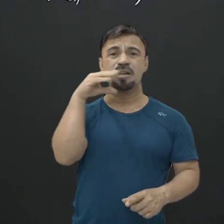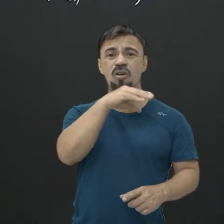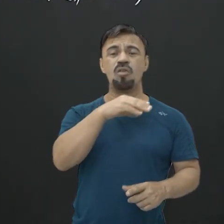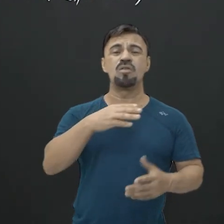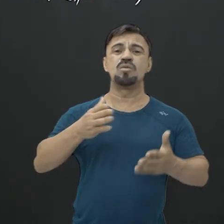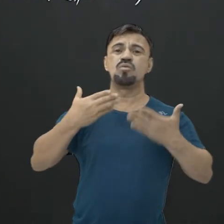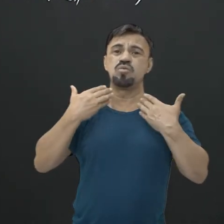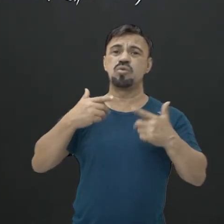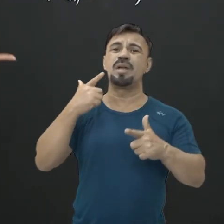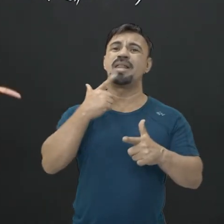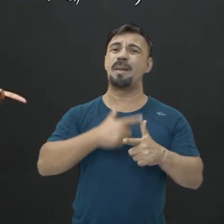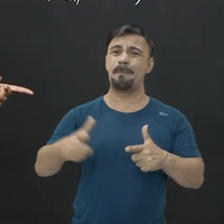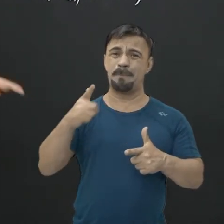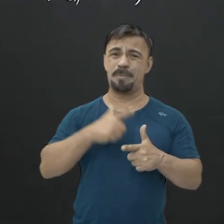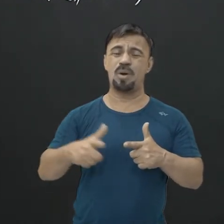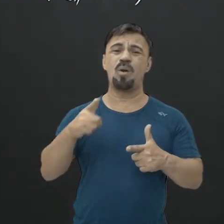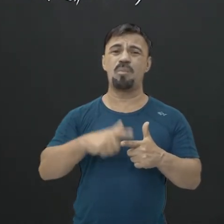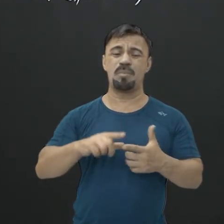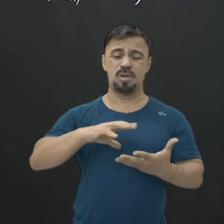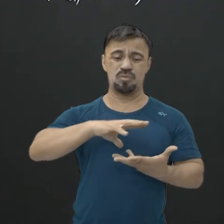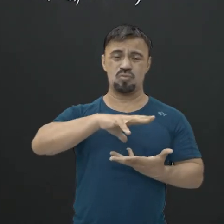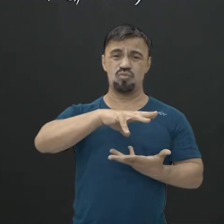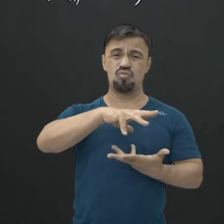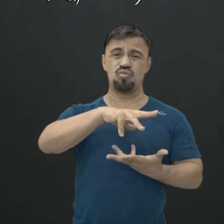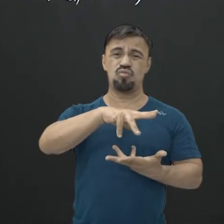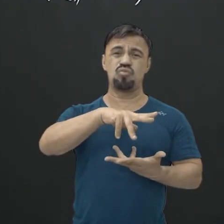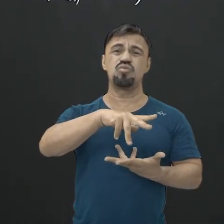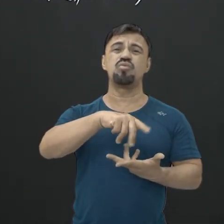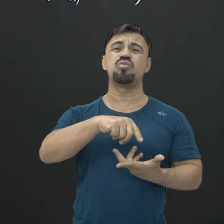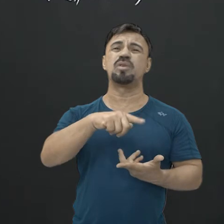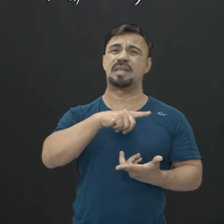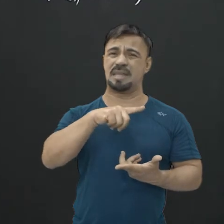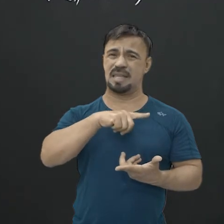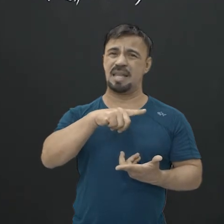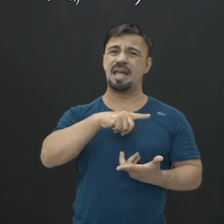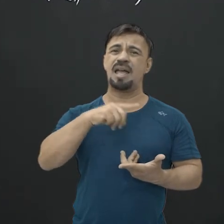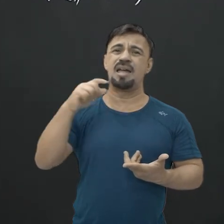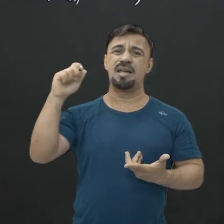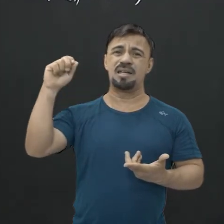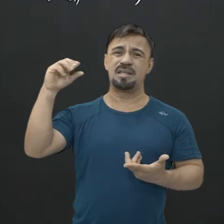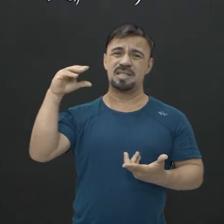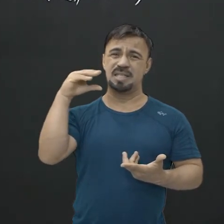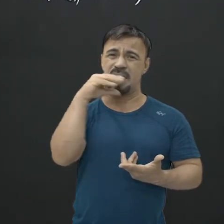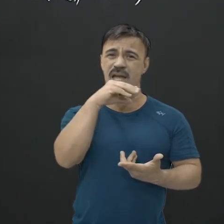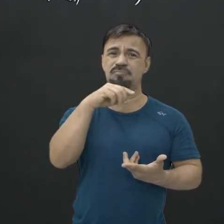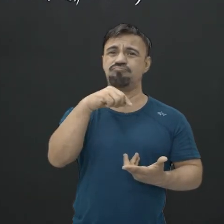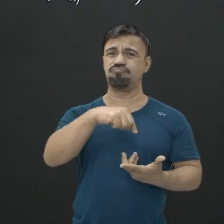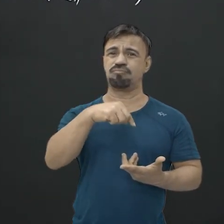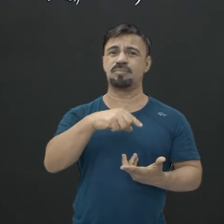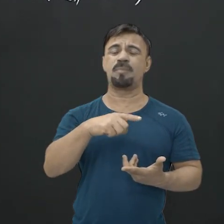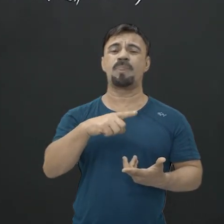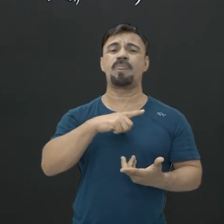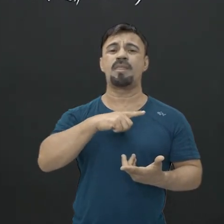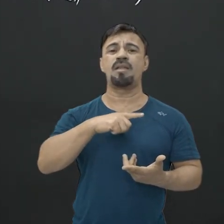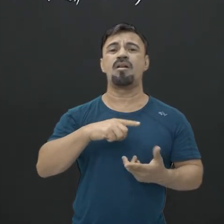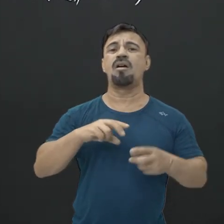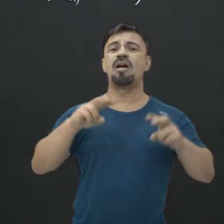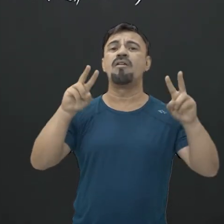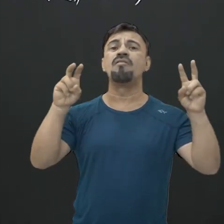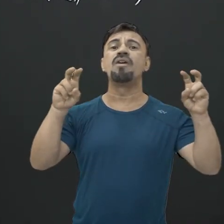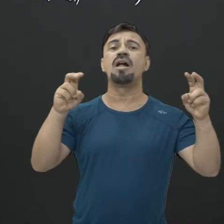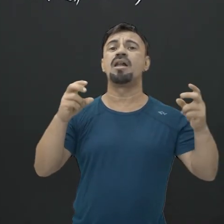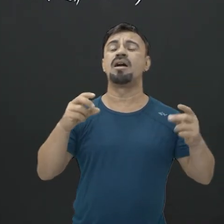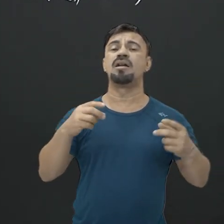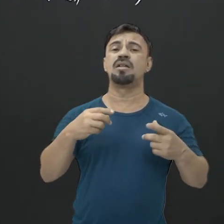vira problema, aí vira aquecimento global. Tem aula aí de aquecimento global, pesquisa aí o que você acha. Agora, estamos falando da